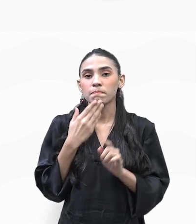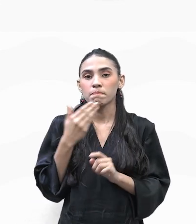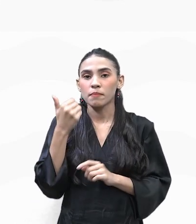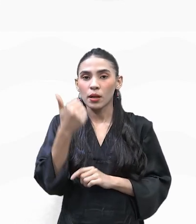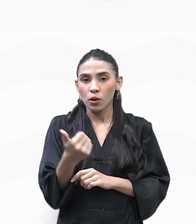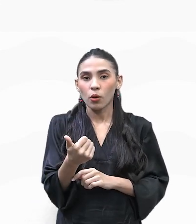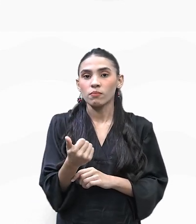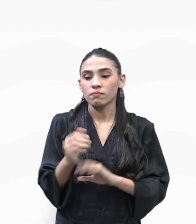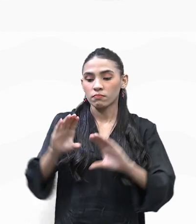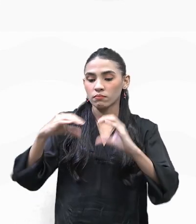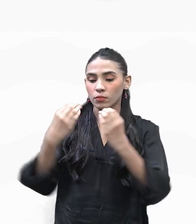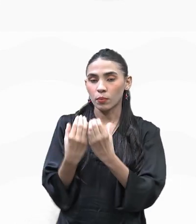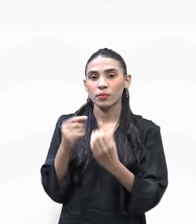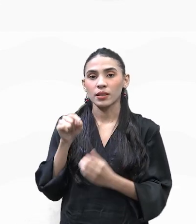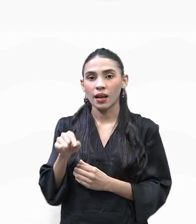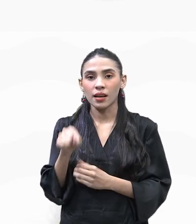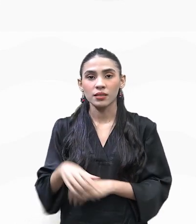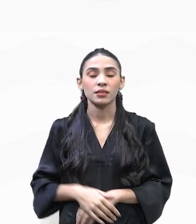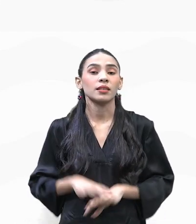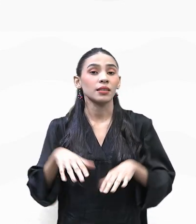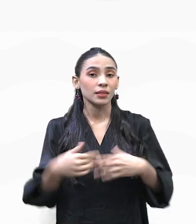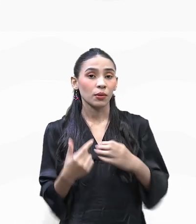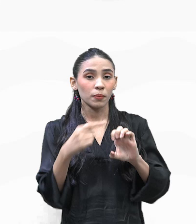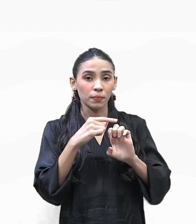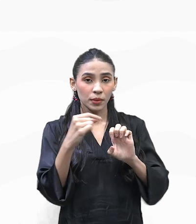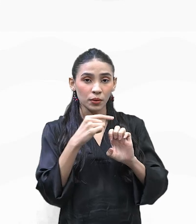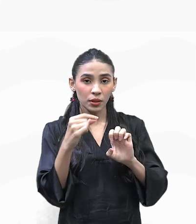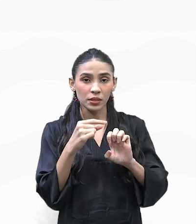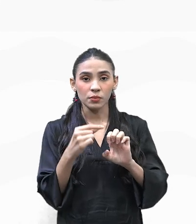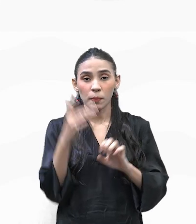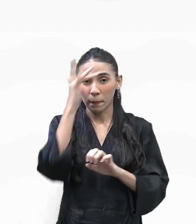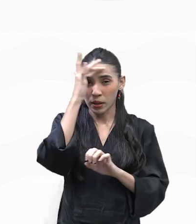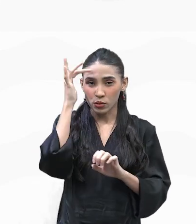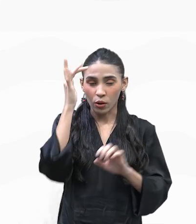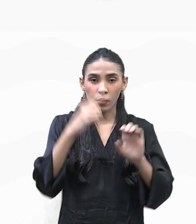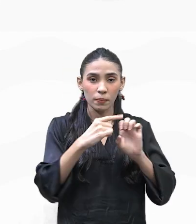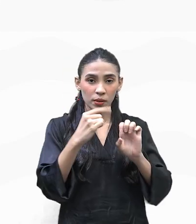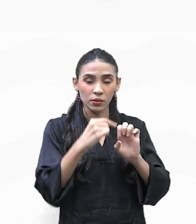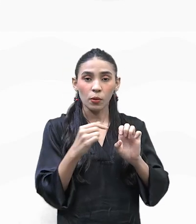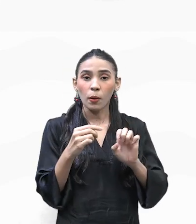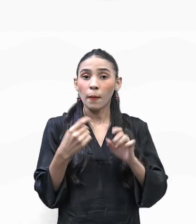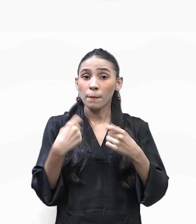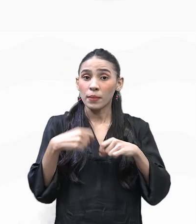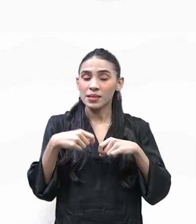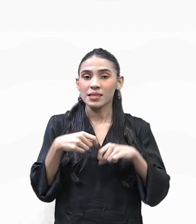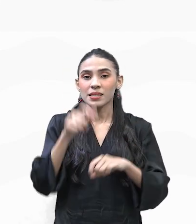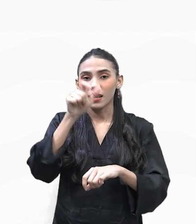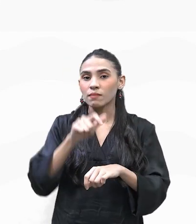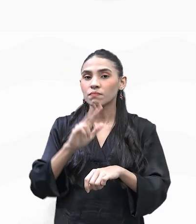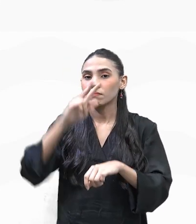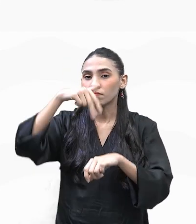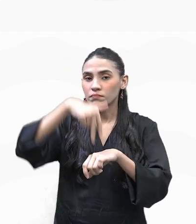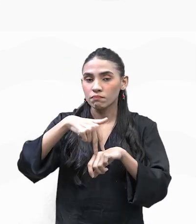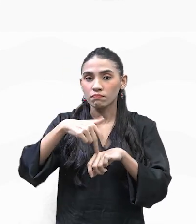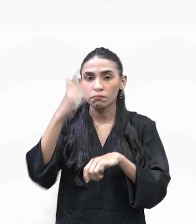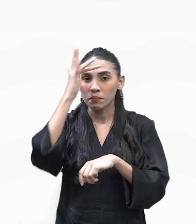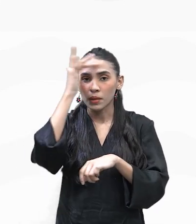condições daquela comunidade, né? Então, o empreendedorismo ali, o empreendedor, ele deve atuar como um agente,